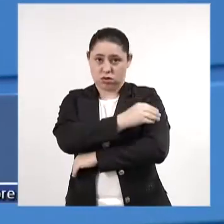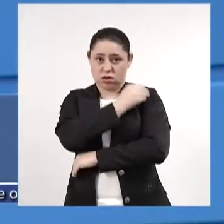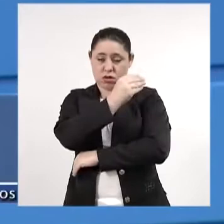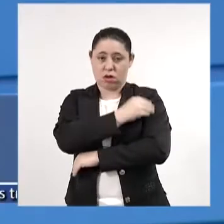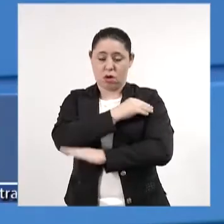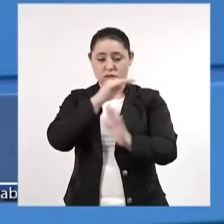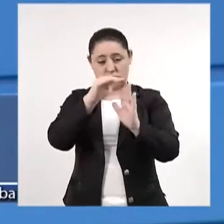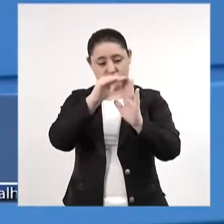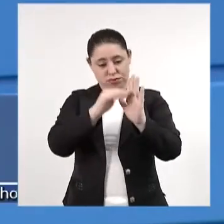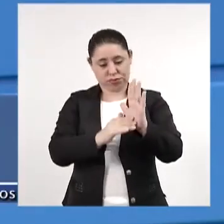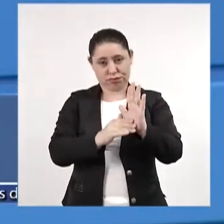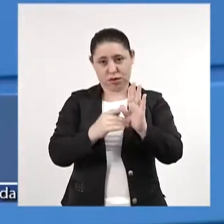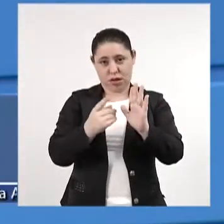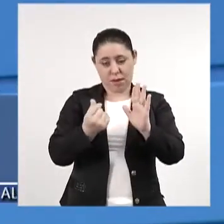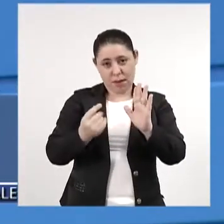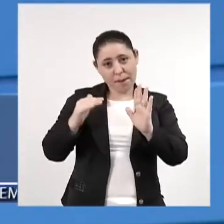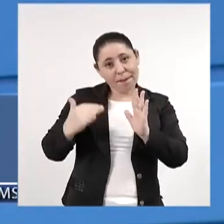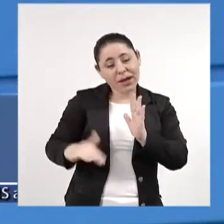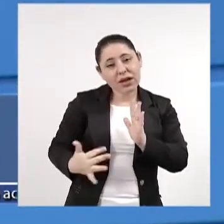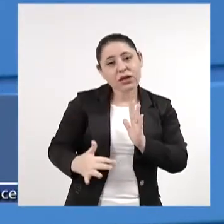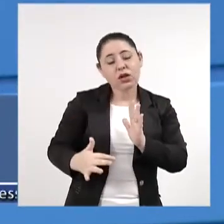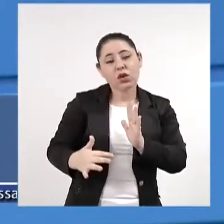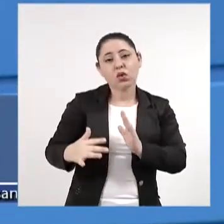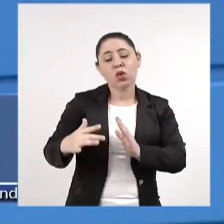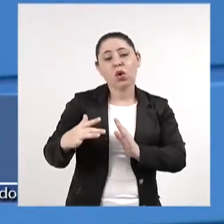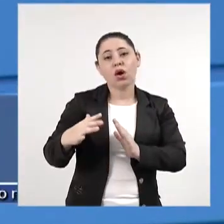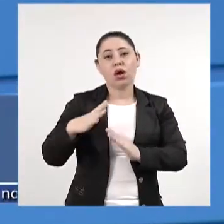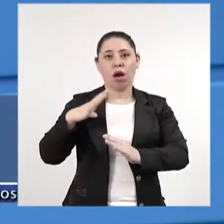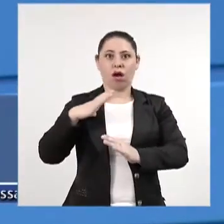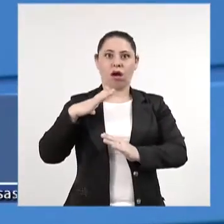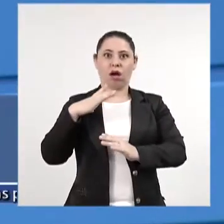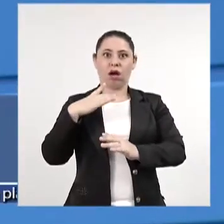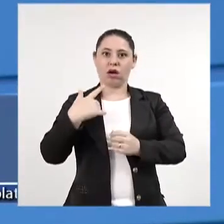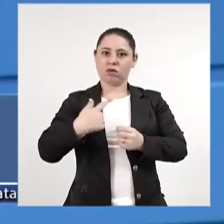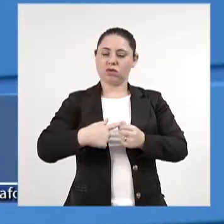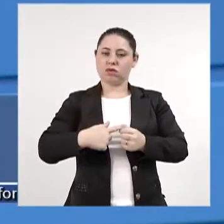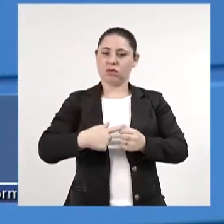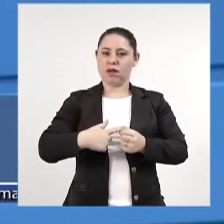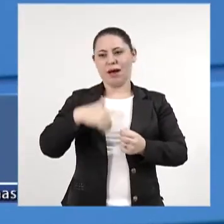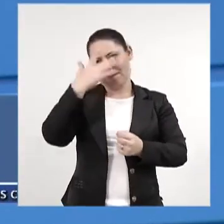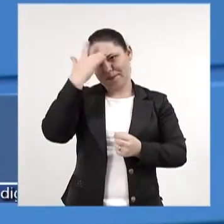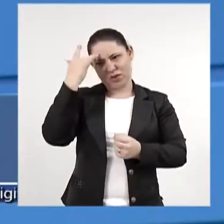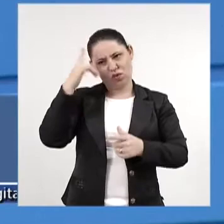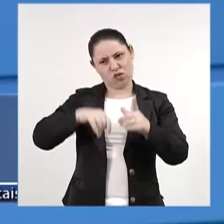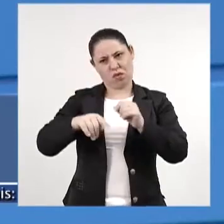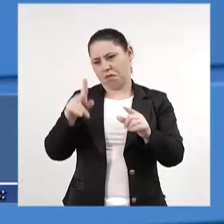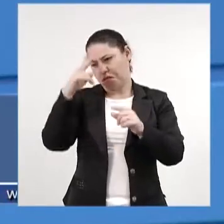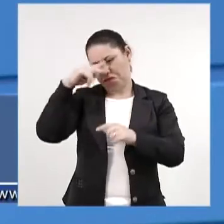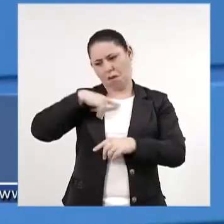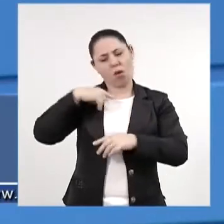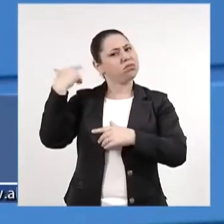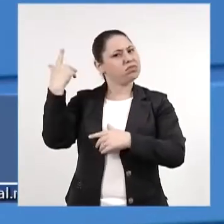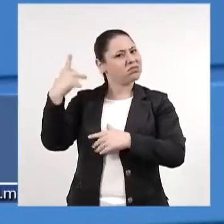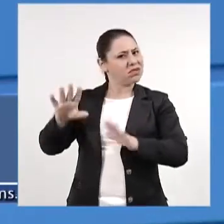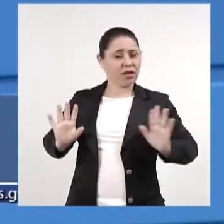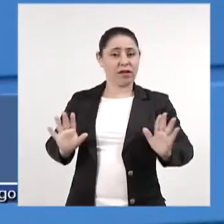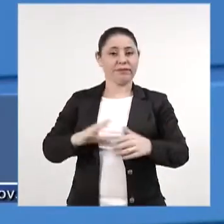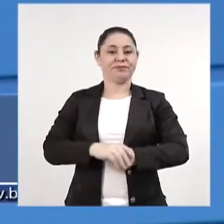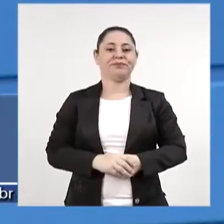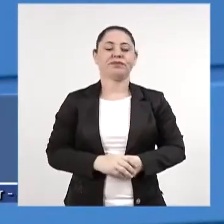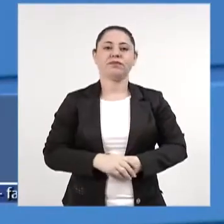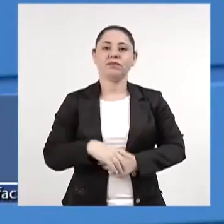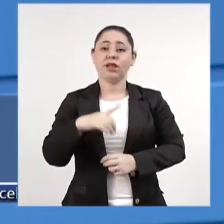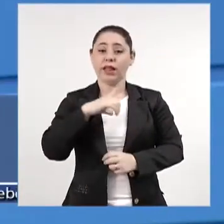mais barato e a gasolina mais cara, é a opção do consumidor. Eu digo o seguinte, cito até um exemplo bem chulo. Nós